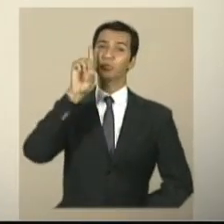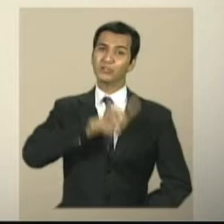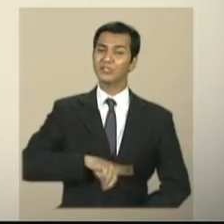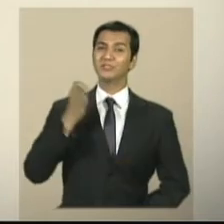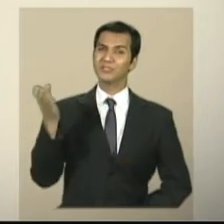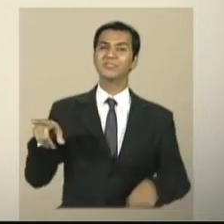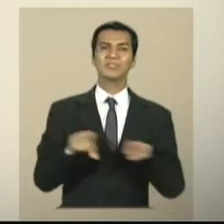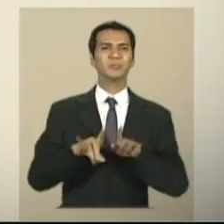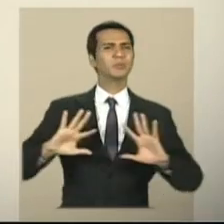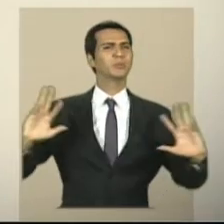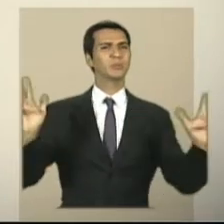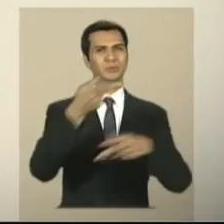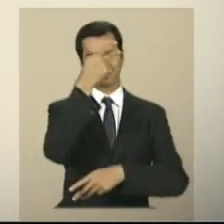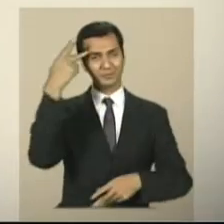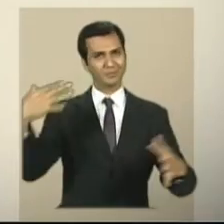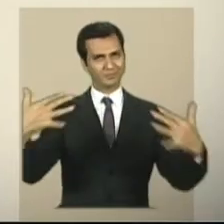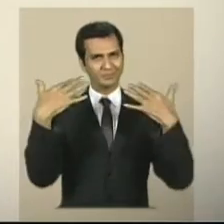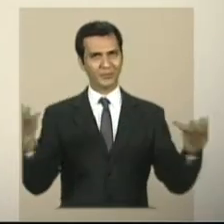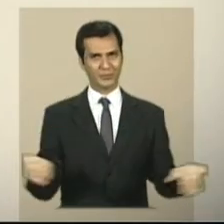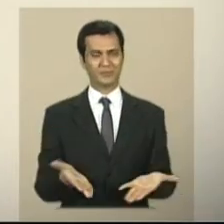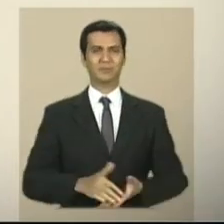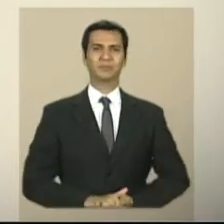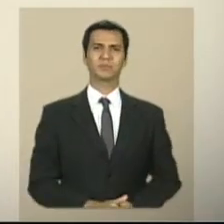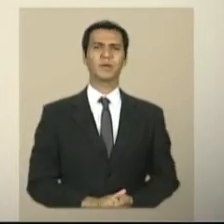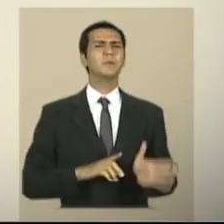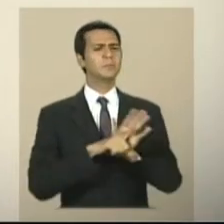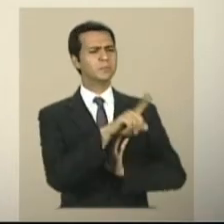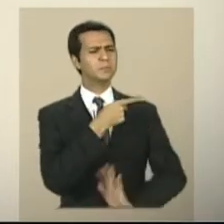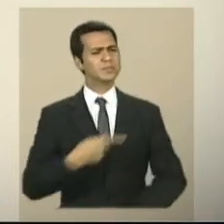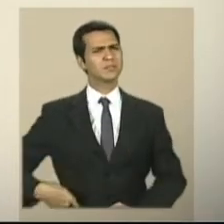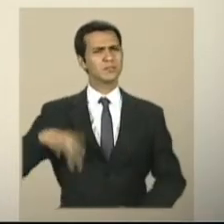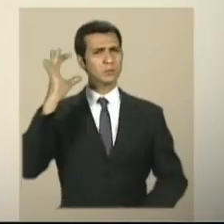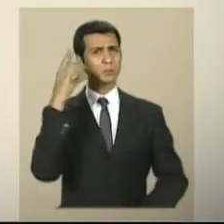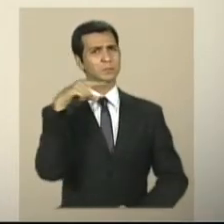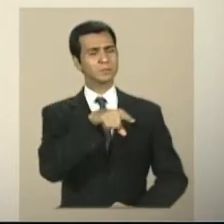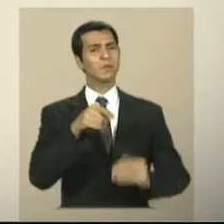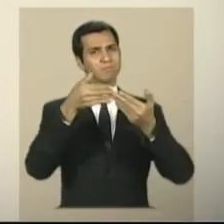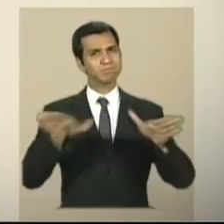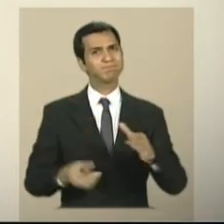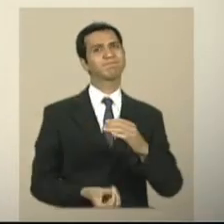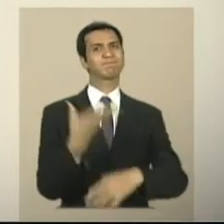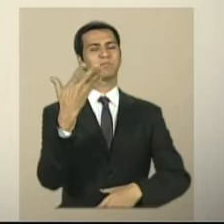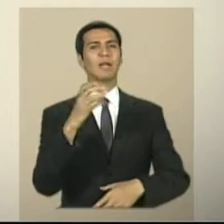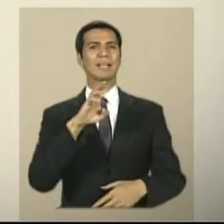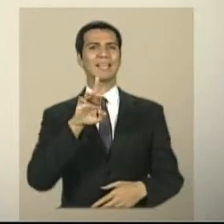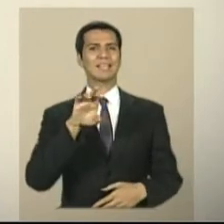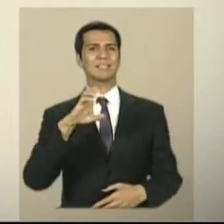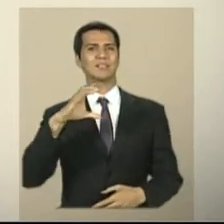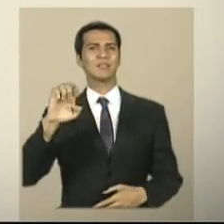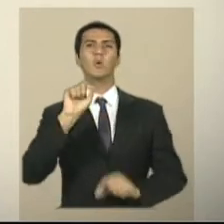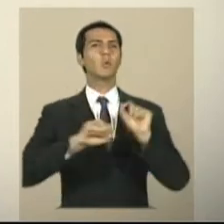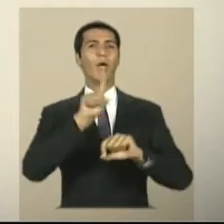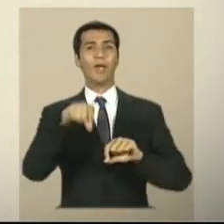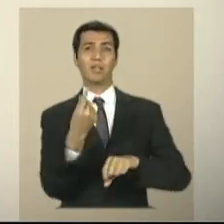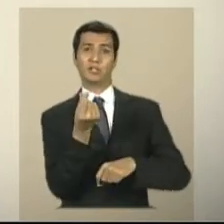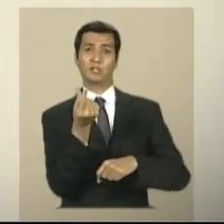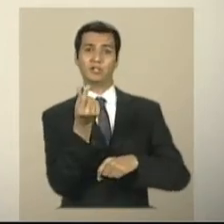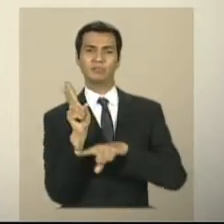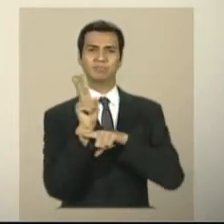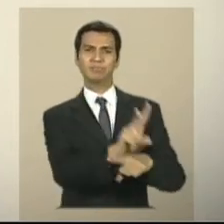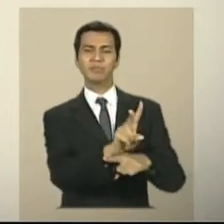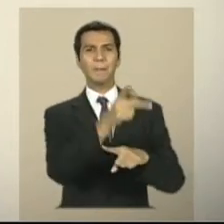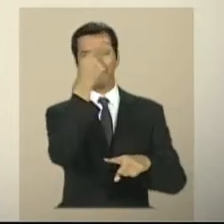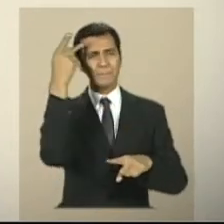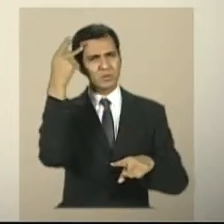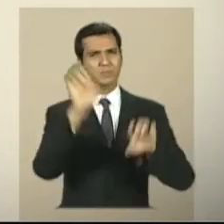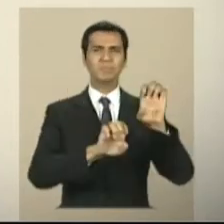todos os nossos ouvidos presidenta a senhora no sul crescer um programa de microcrédito para pequenos empreendedores o que